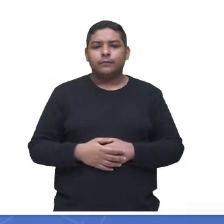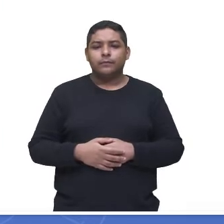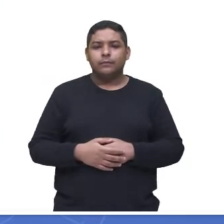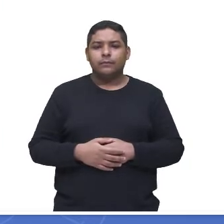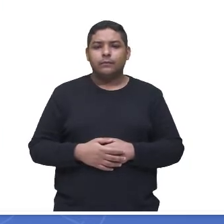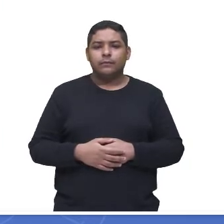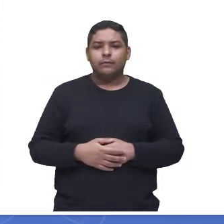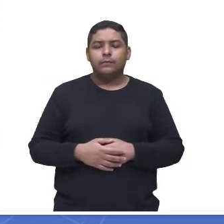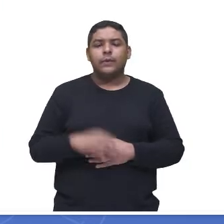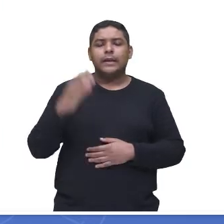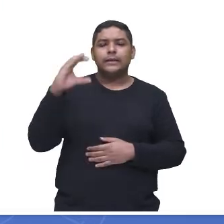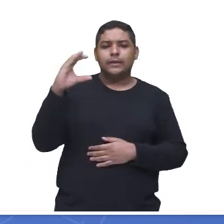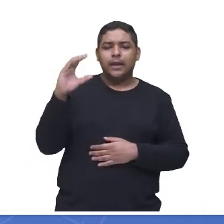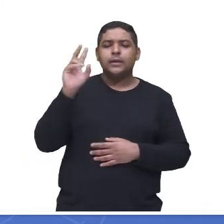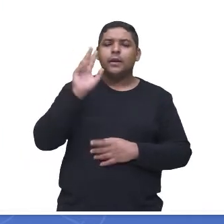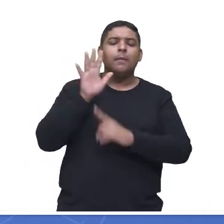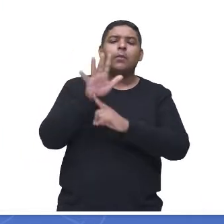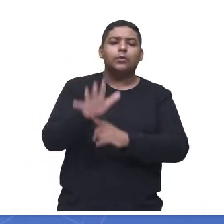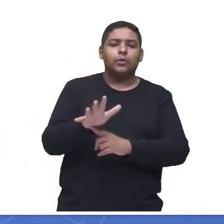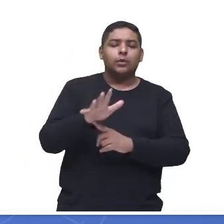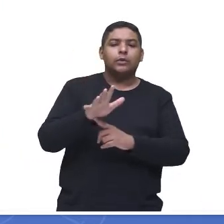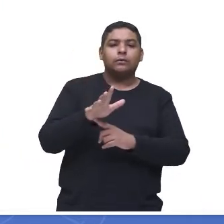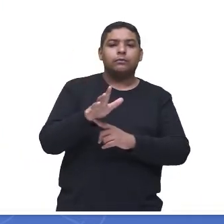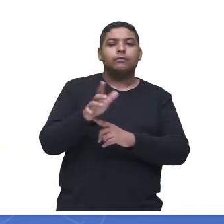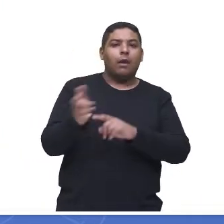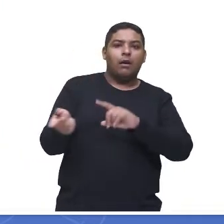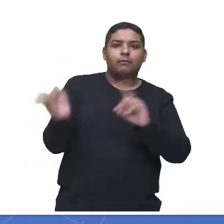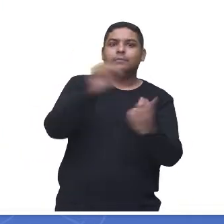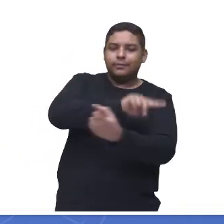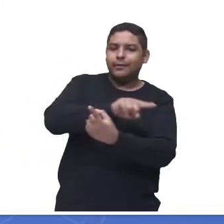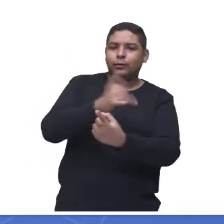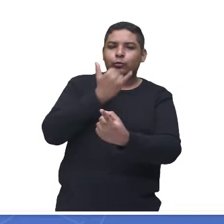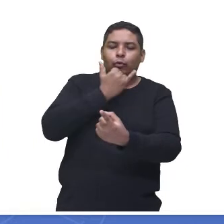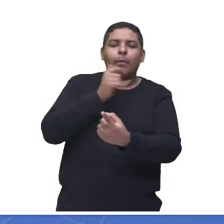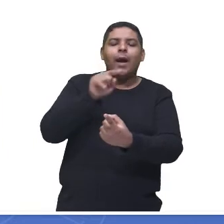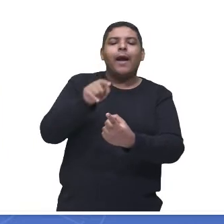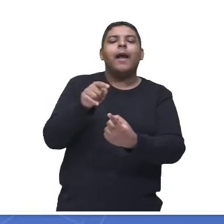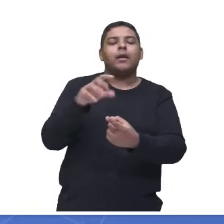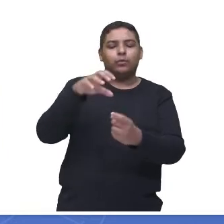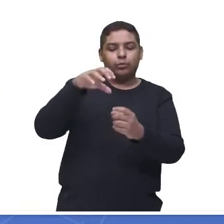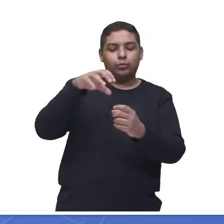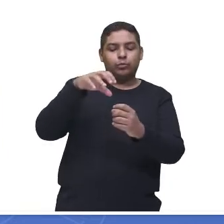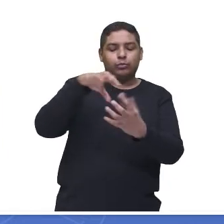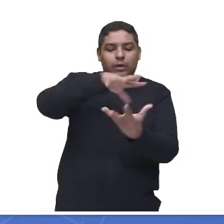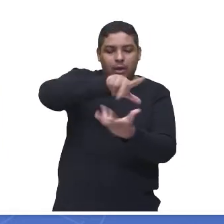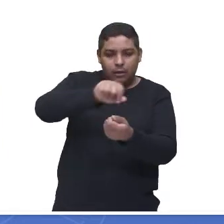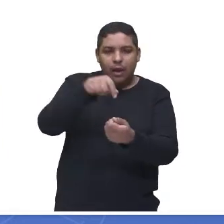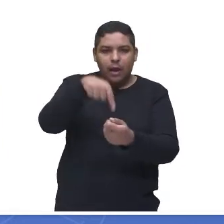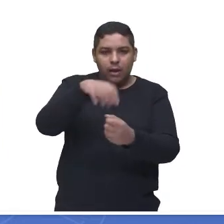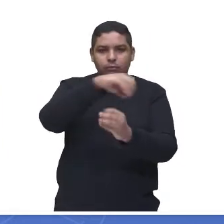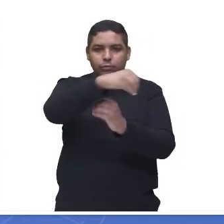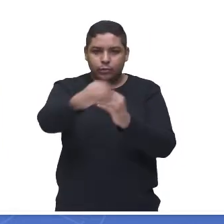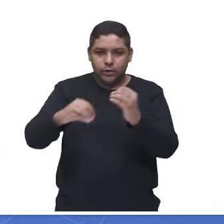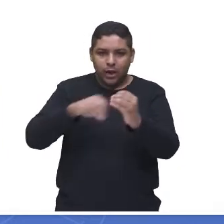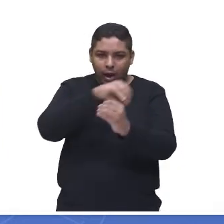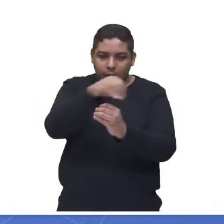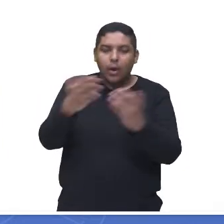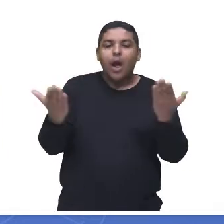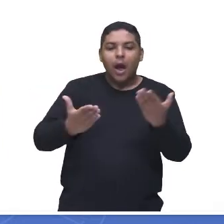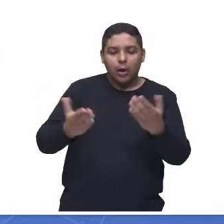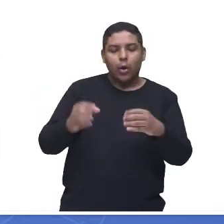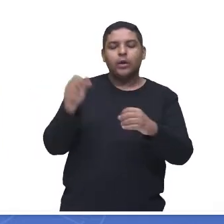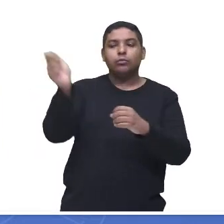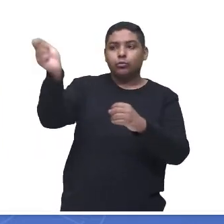no centro. Aliás, a Terra estava no centro, mas é o Sol que está no centro, né? Então, é o fim da